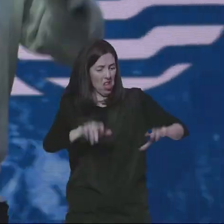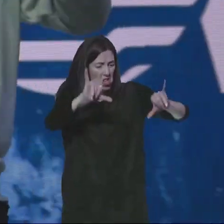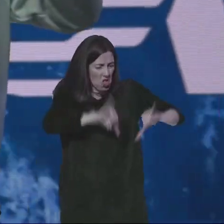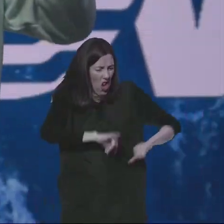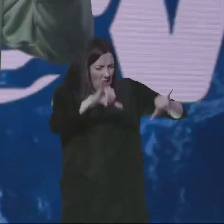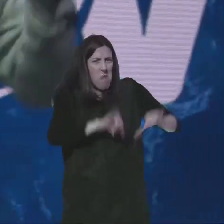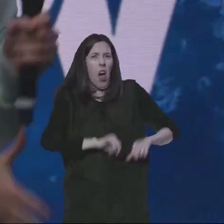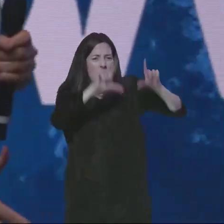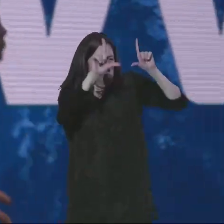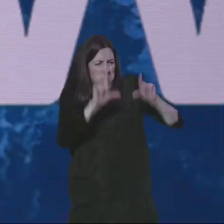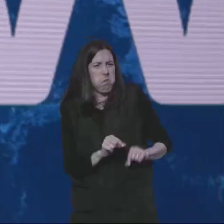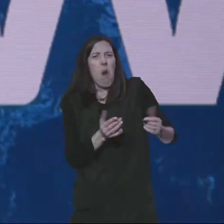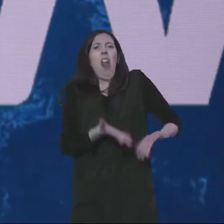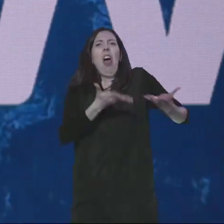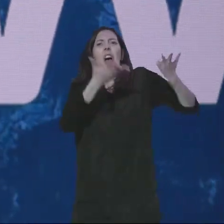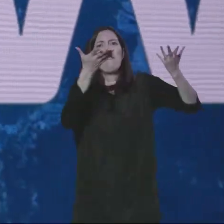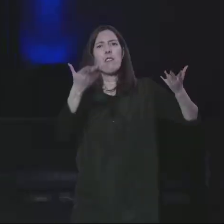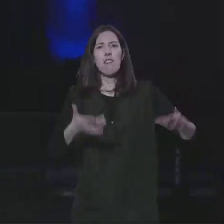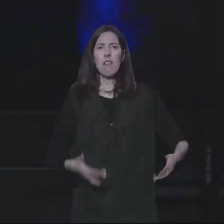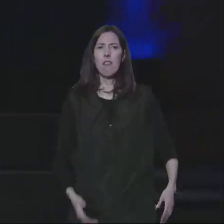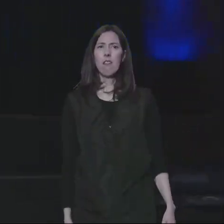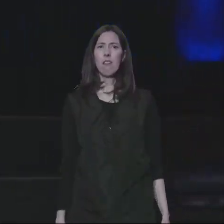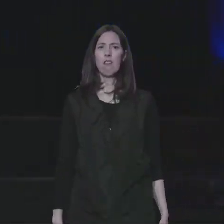leves e momentâneos.